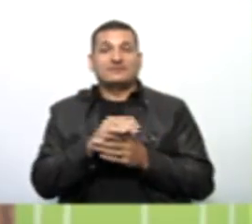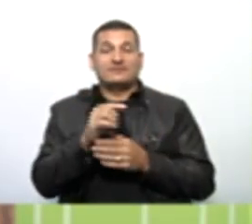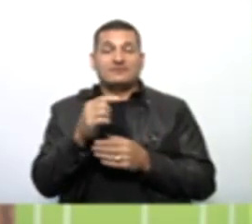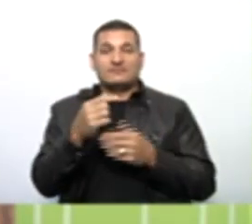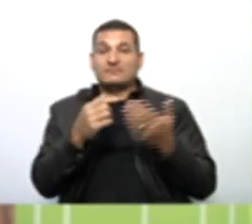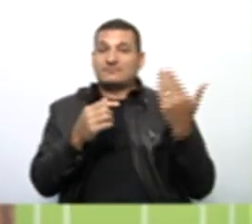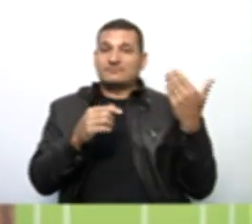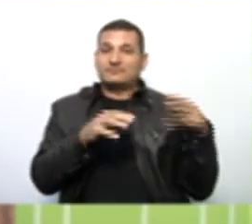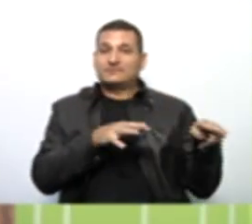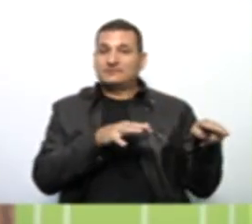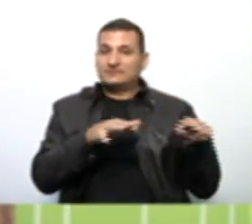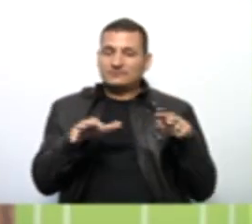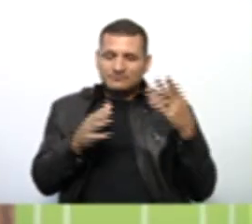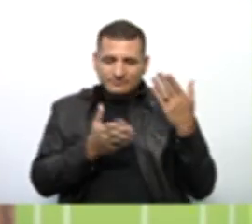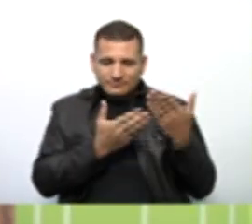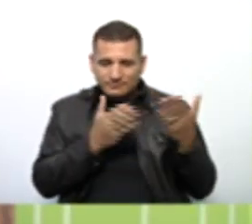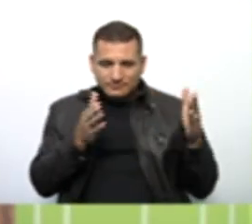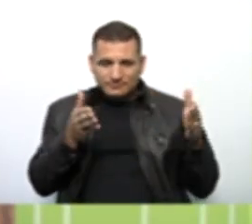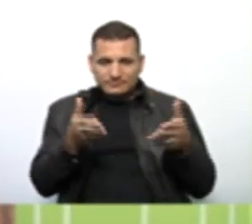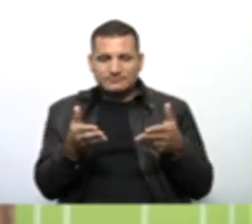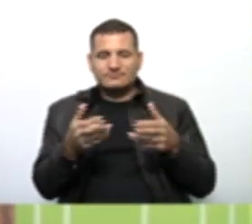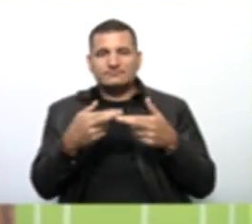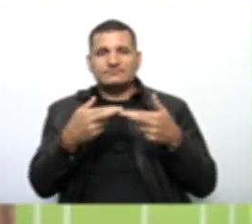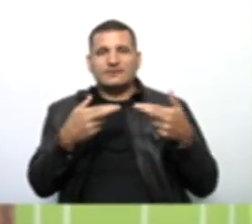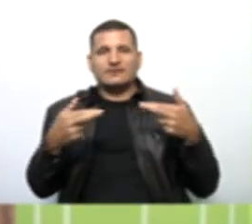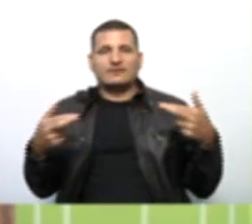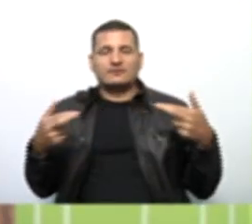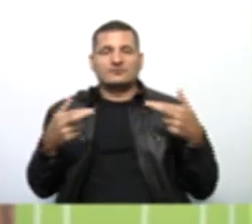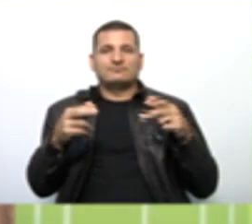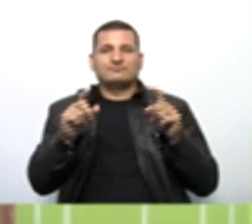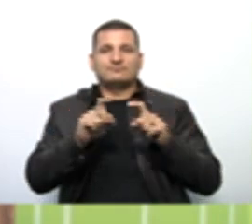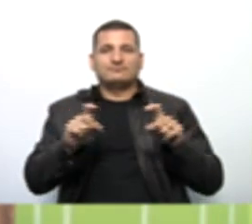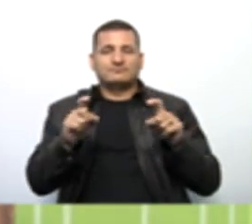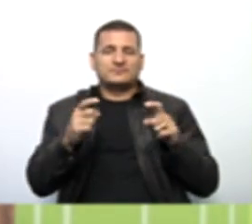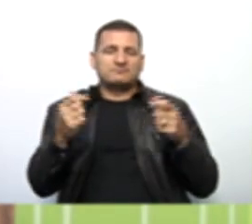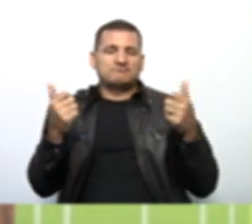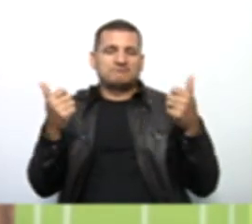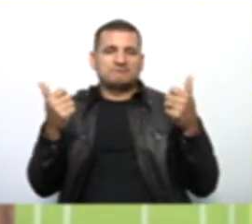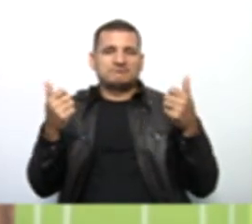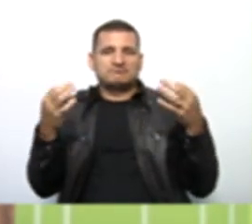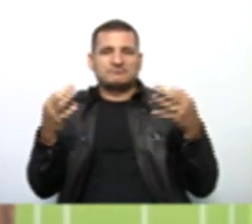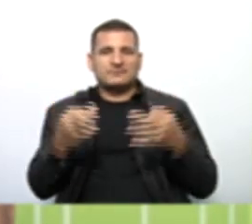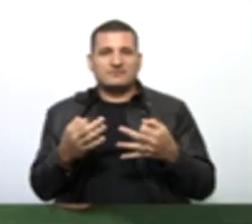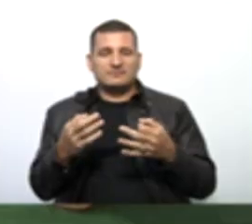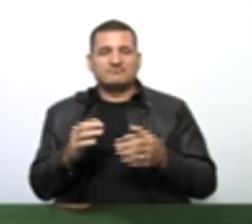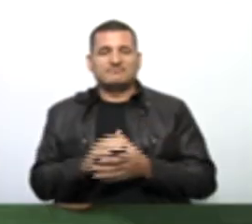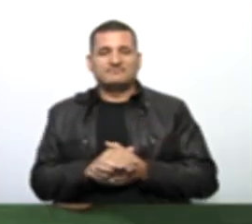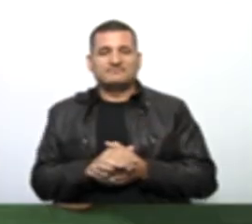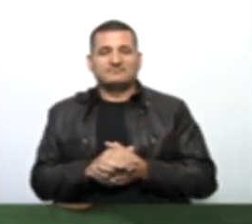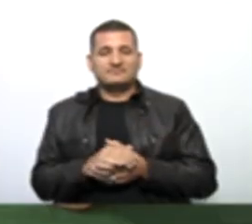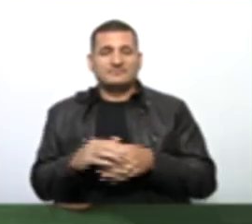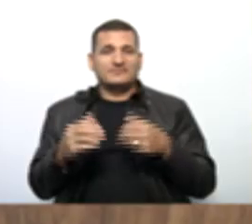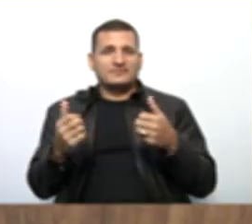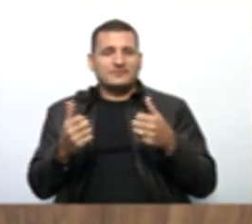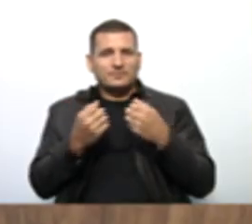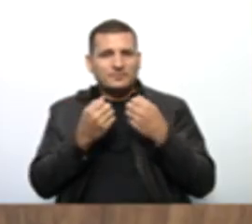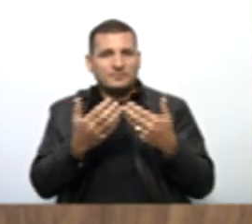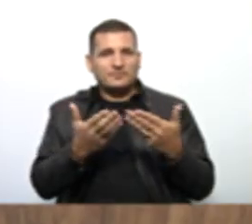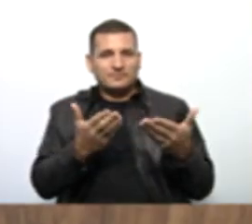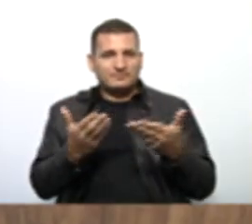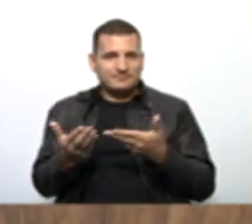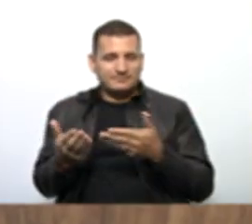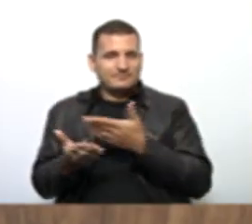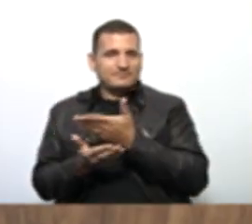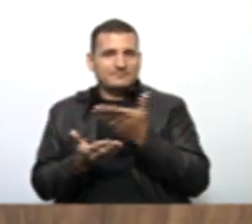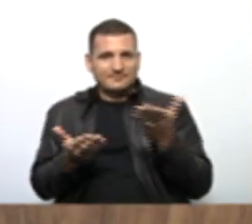estudando sobre rede de computadores na esse espectro é tudo certo com botoeira não o professor isso mesmo sejam todos bem vindos na